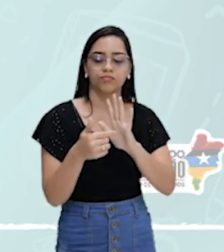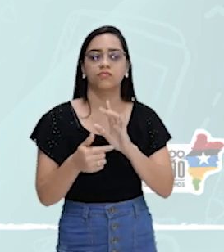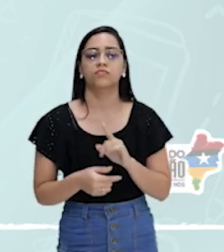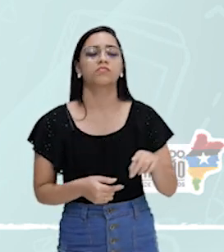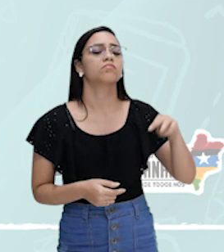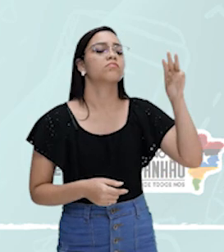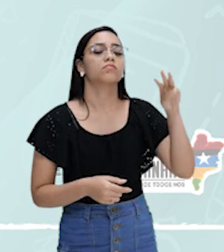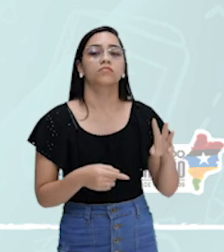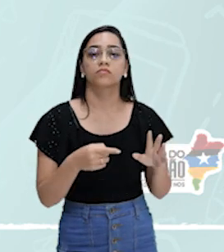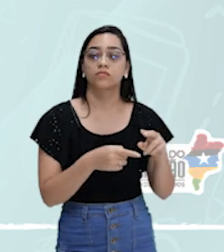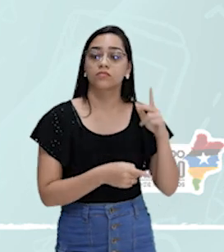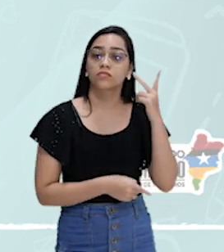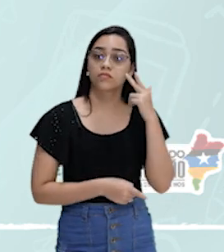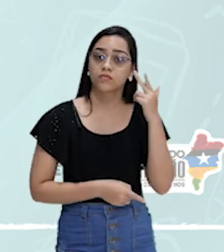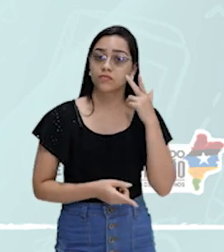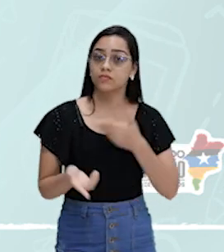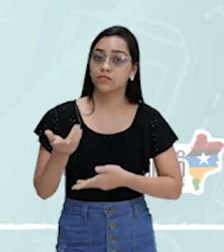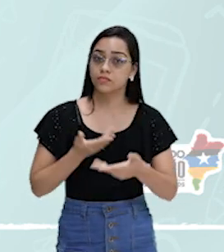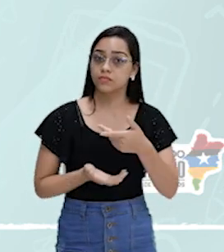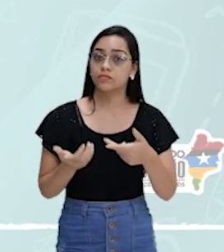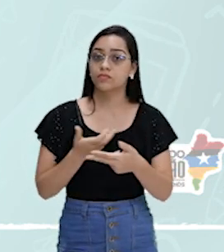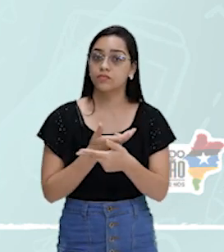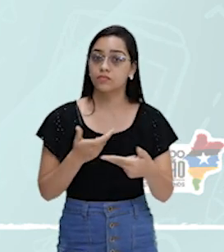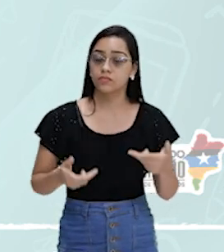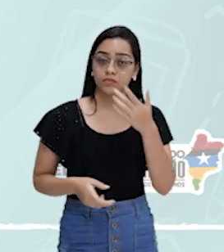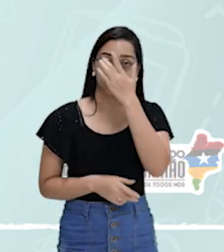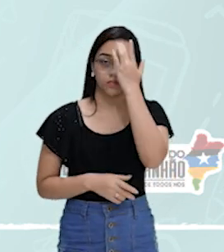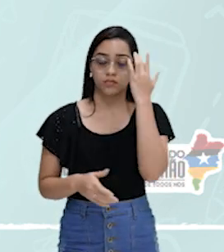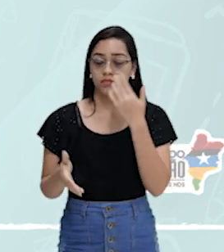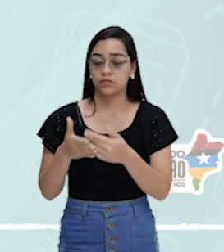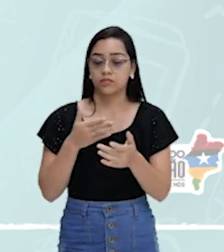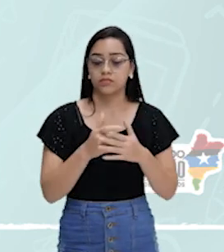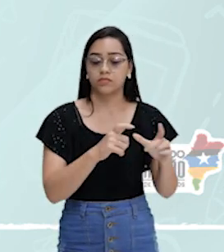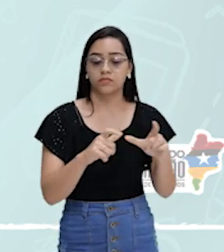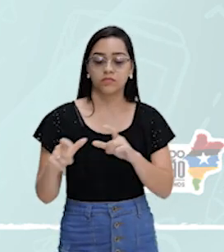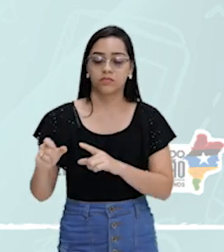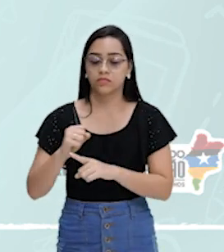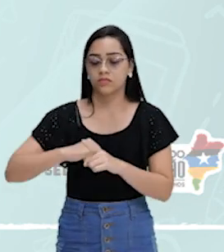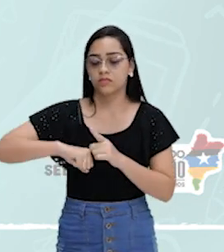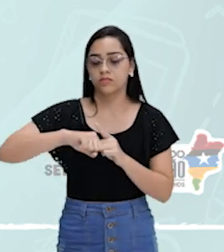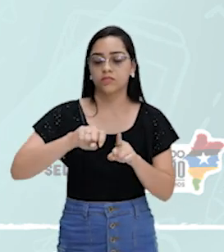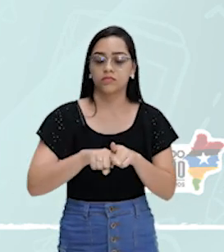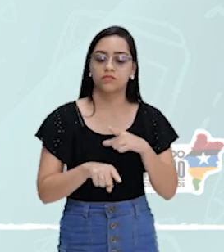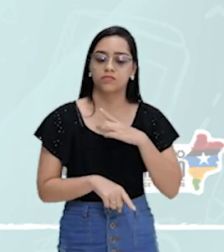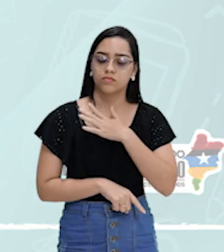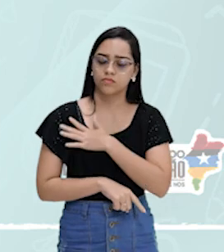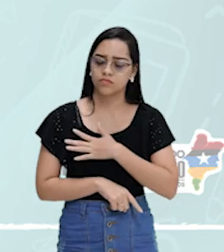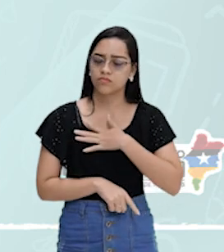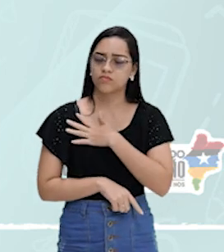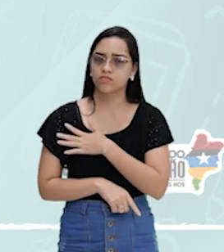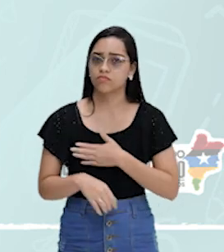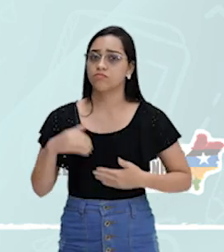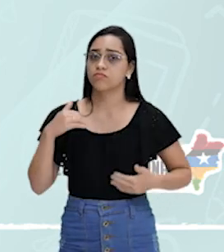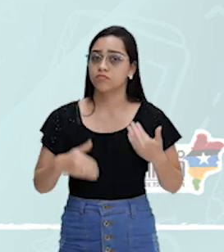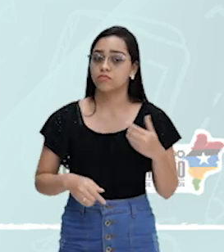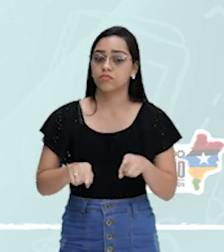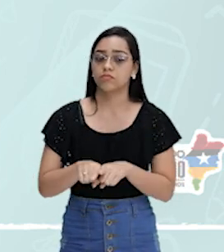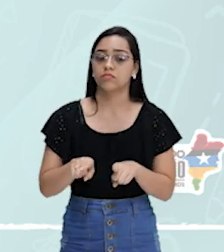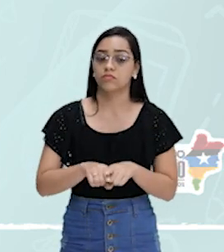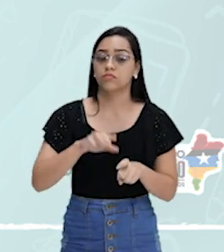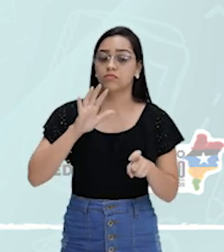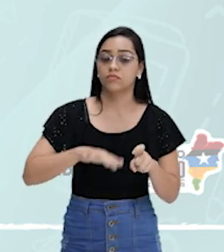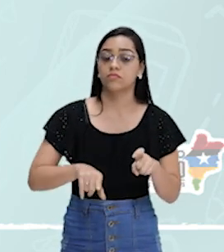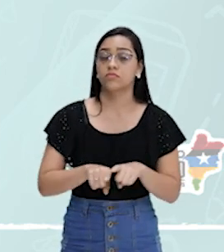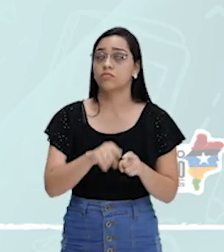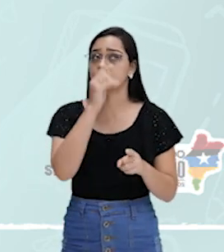Ele, quem? O naturalismo envolve personagem de qualquer classe social, os prazeres carnais, o sensualismo e